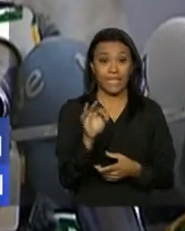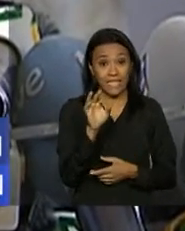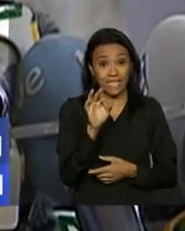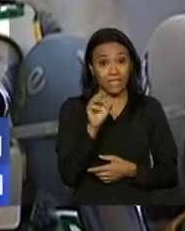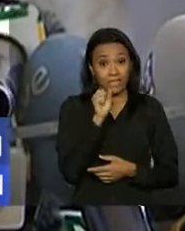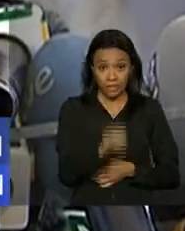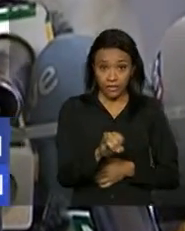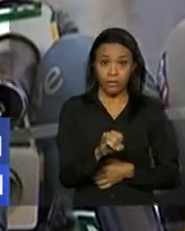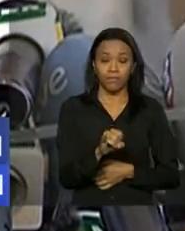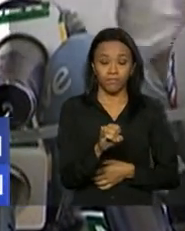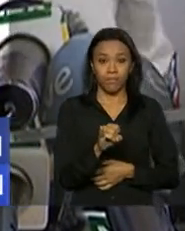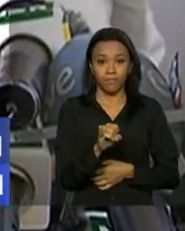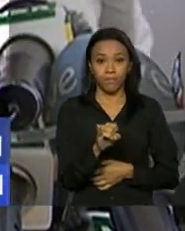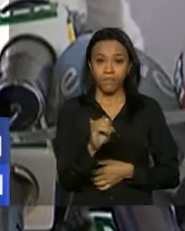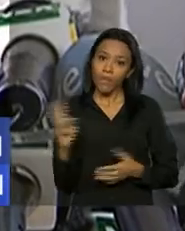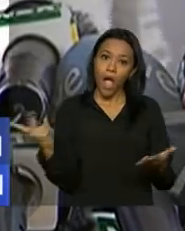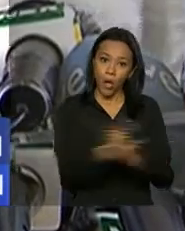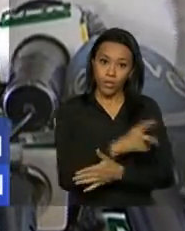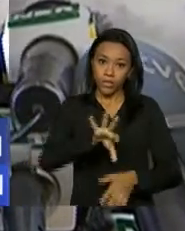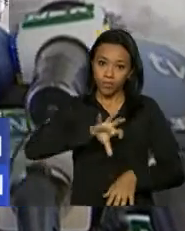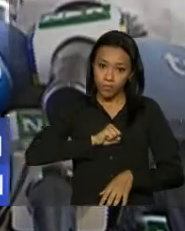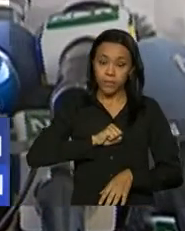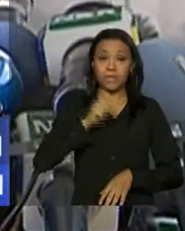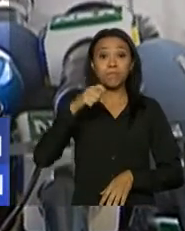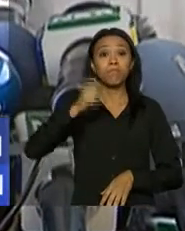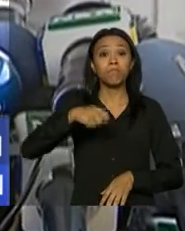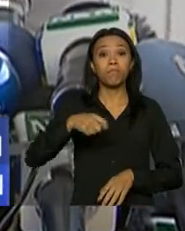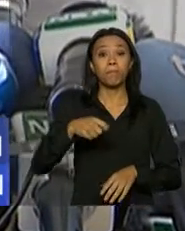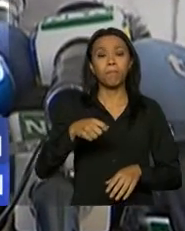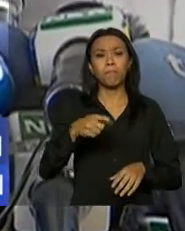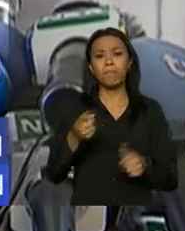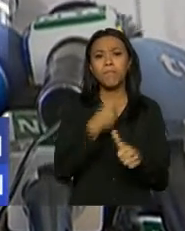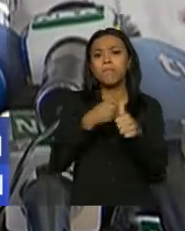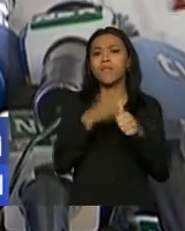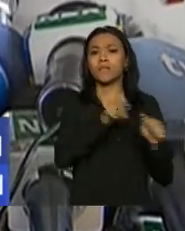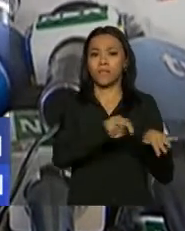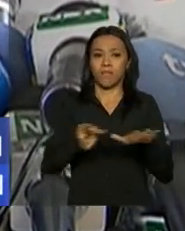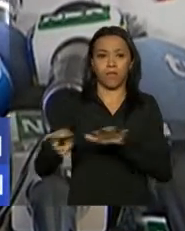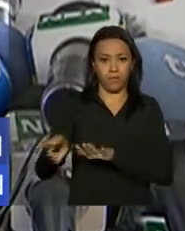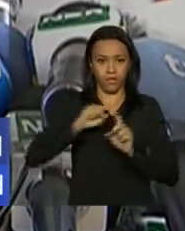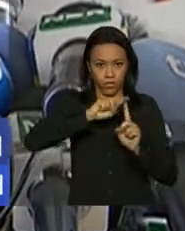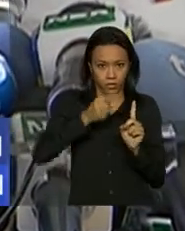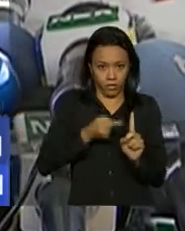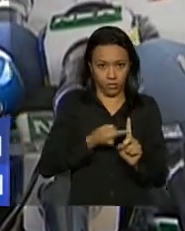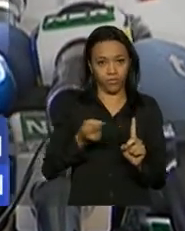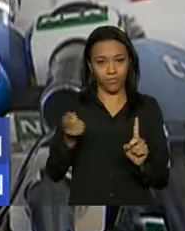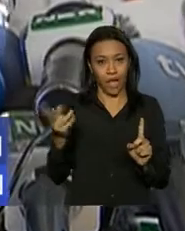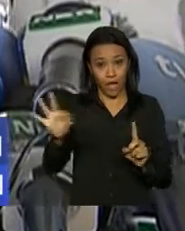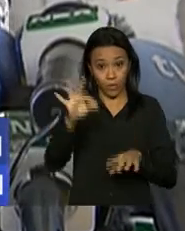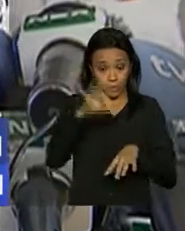se houver essa contaminação nas primeiras semanas de gestação, você tem a